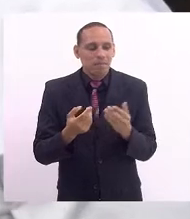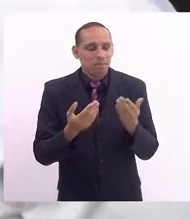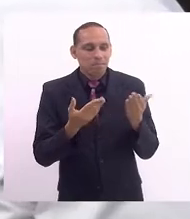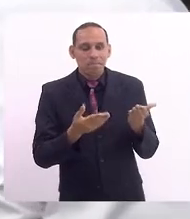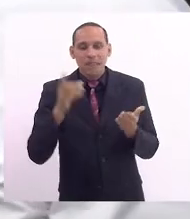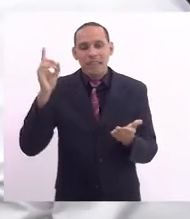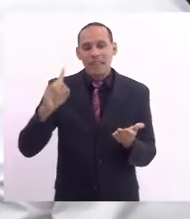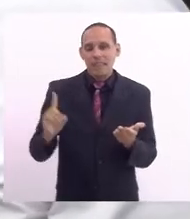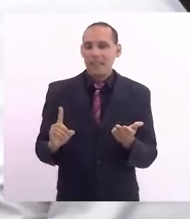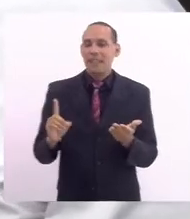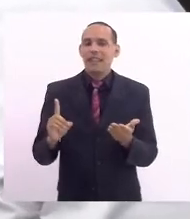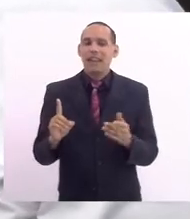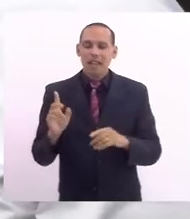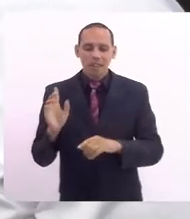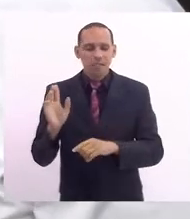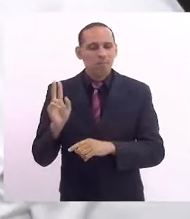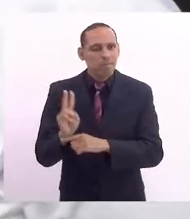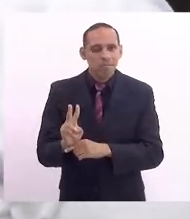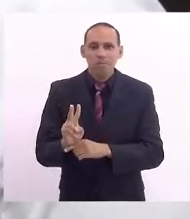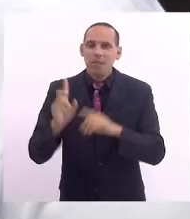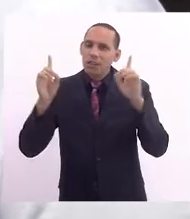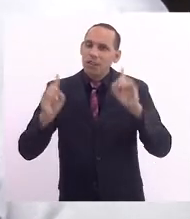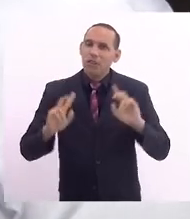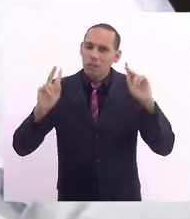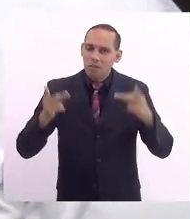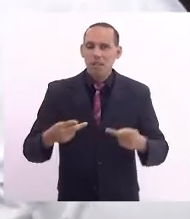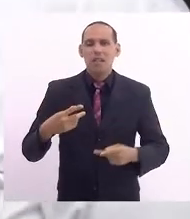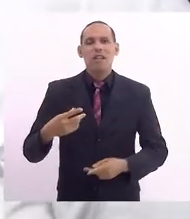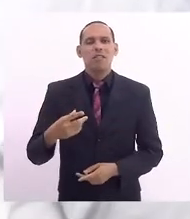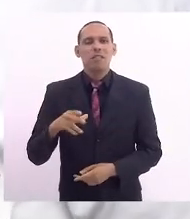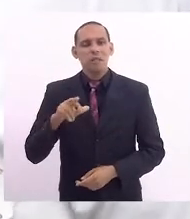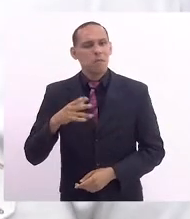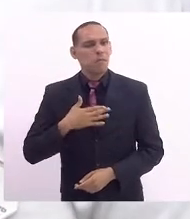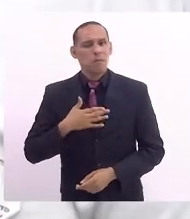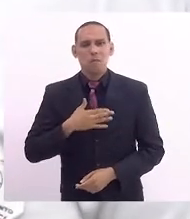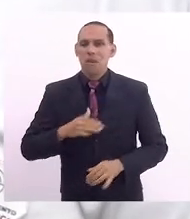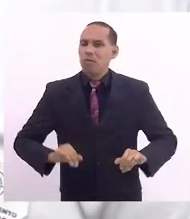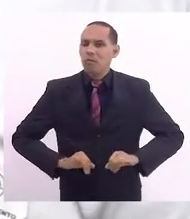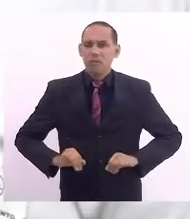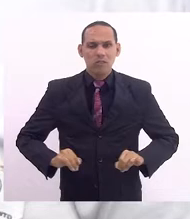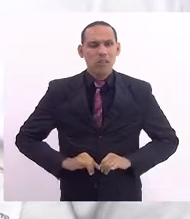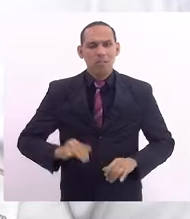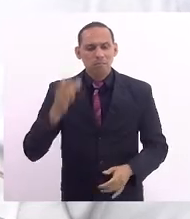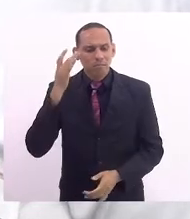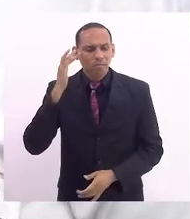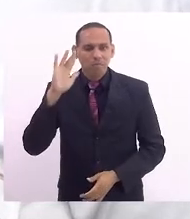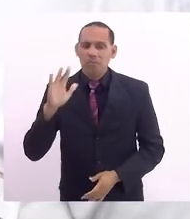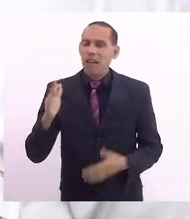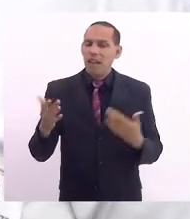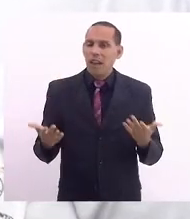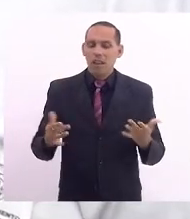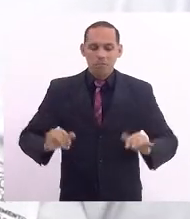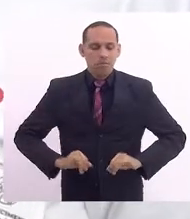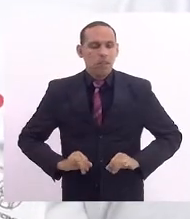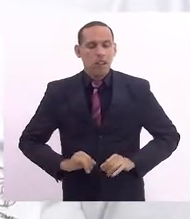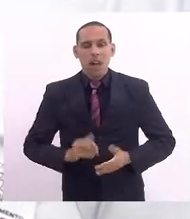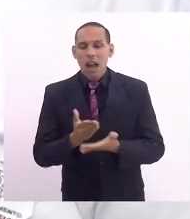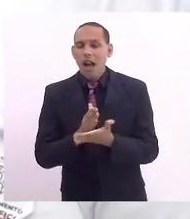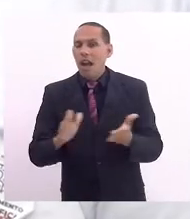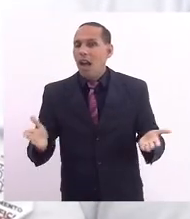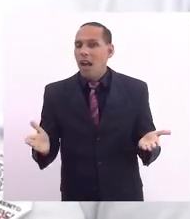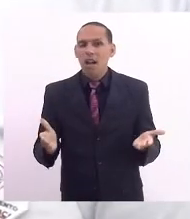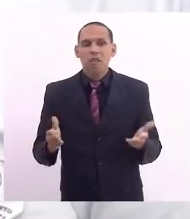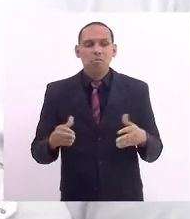pelos direitos humanos. O meu irmão está sofrendo muito. Não tem nem previsão de quando esse sofrimento vai acabar.